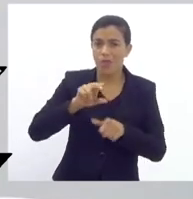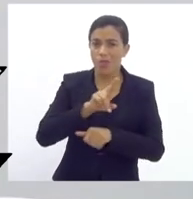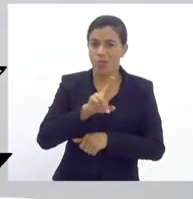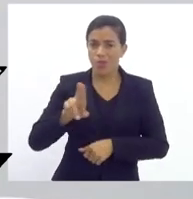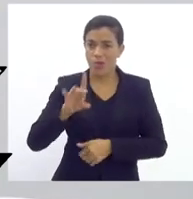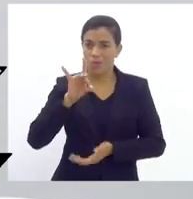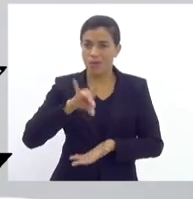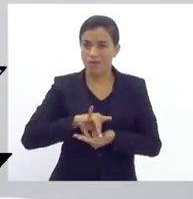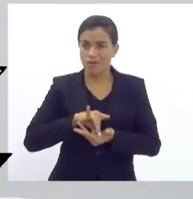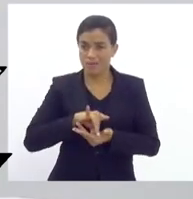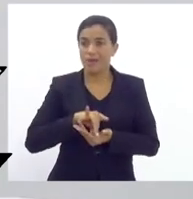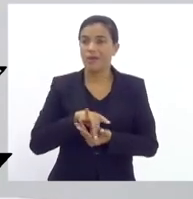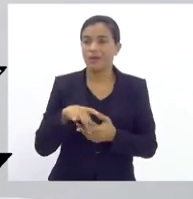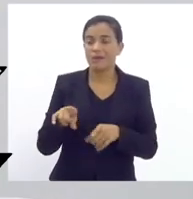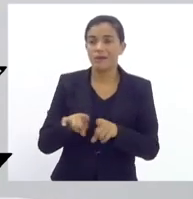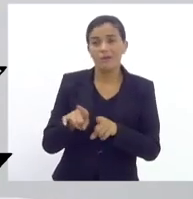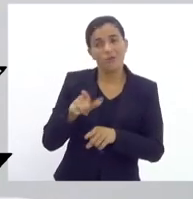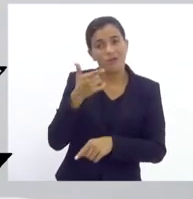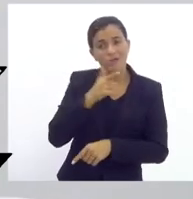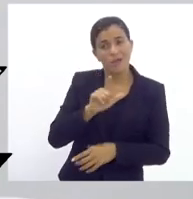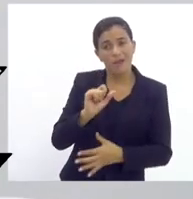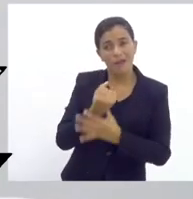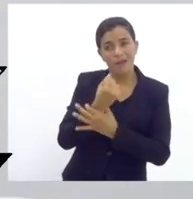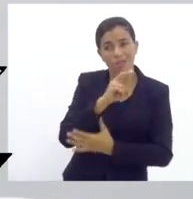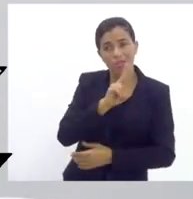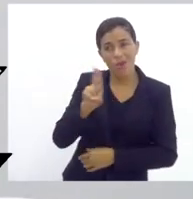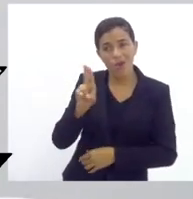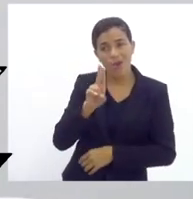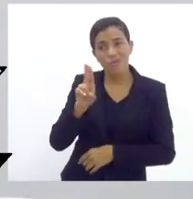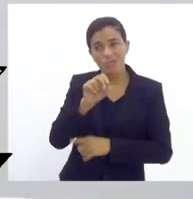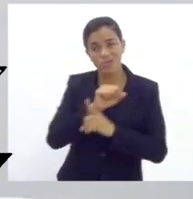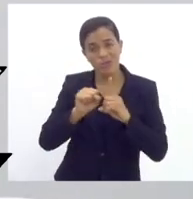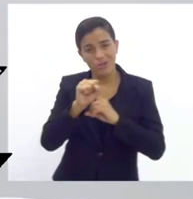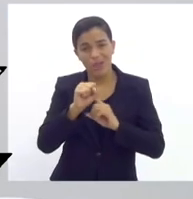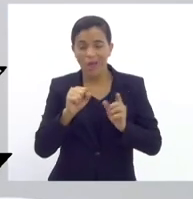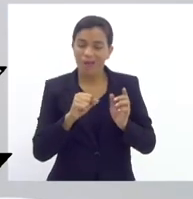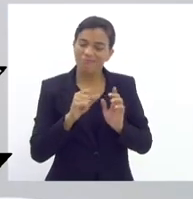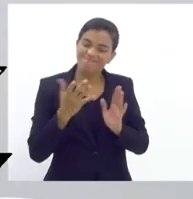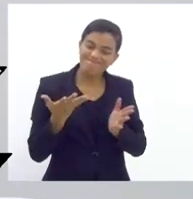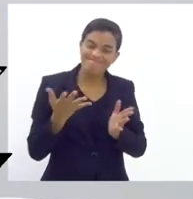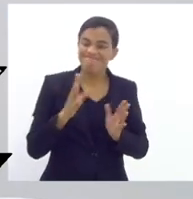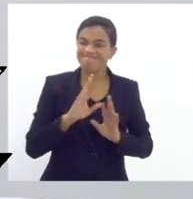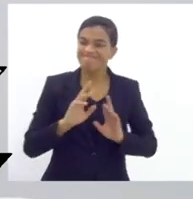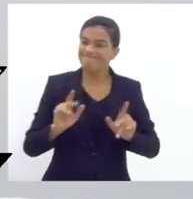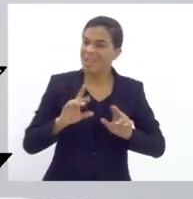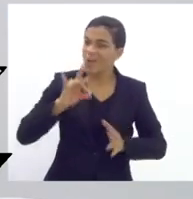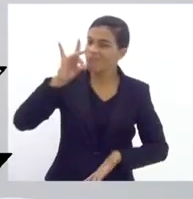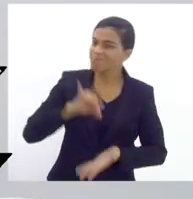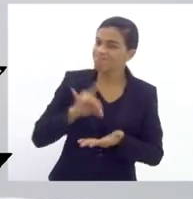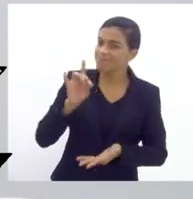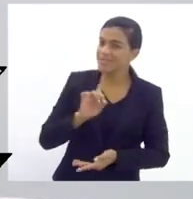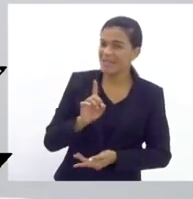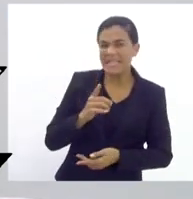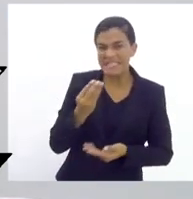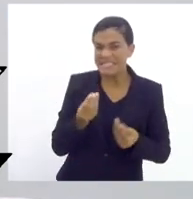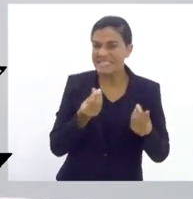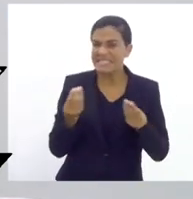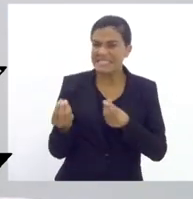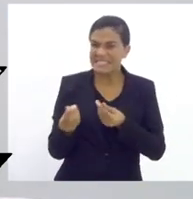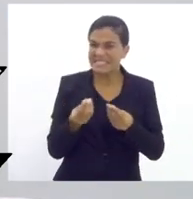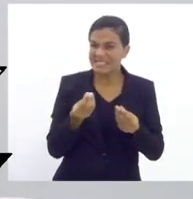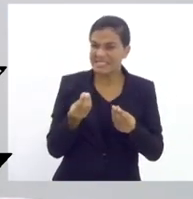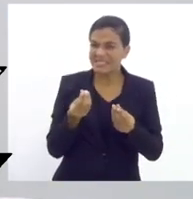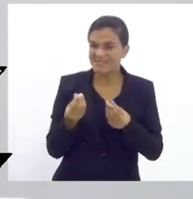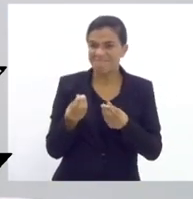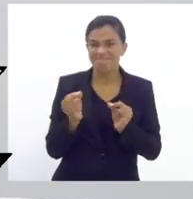ela consegue garantir um nome social dentro do documento mas não sensível né tá aqui